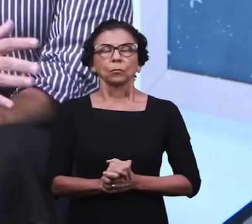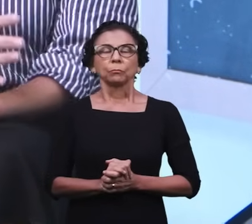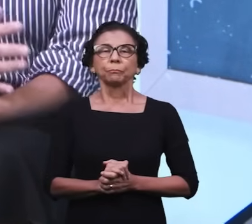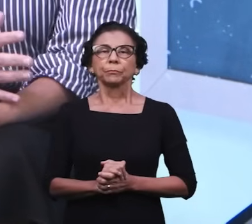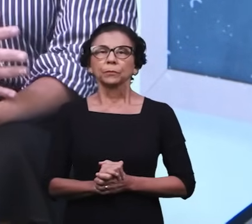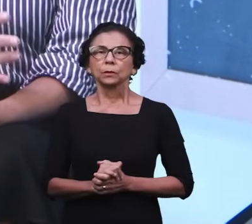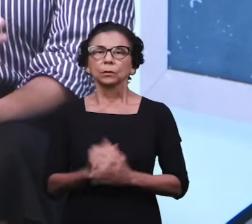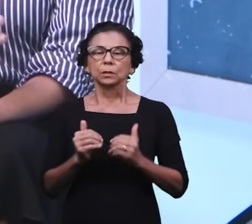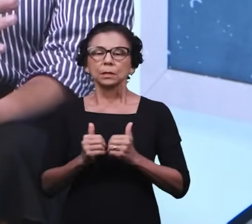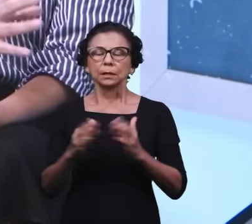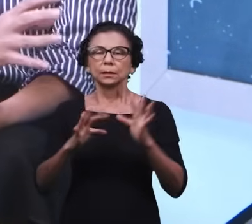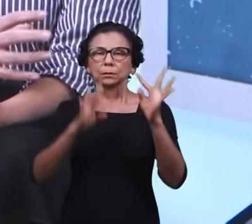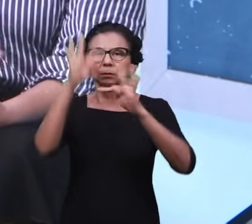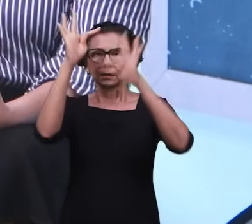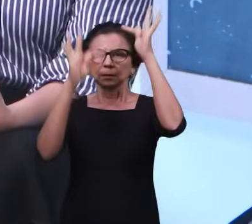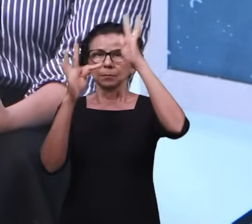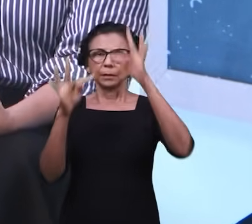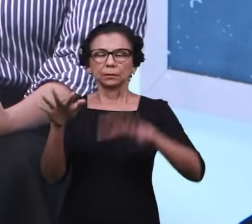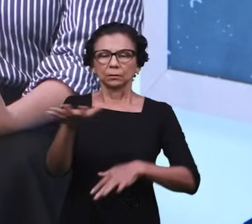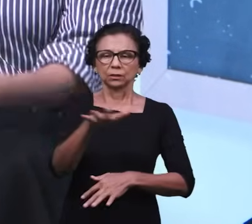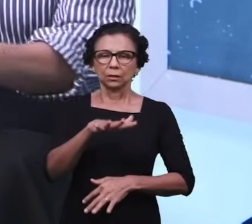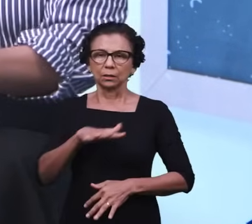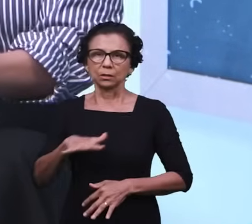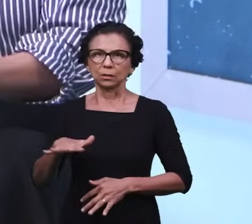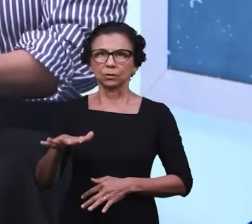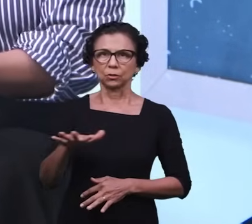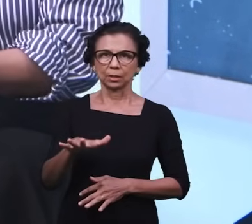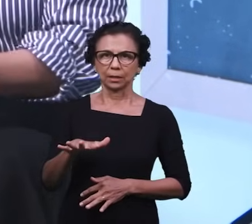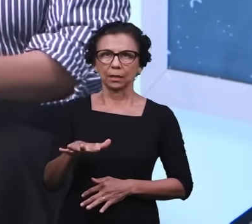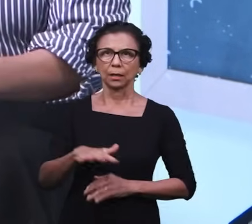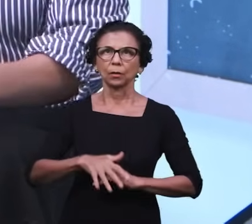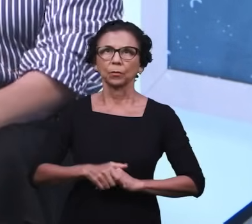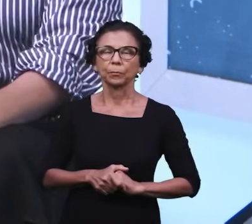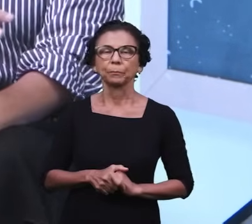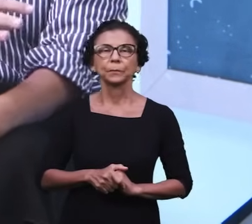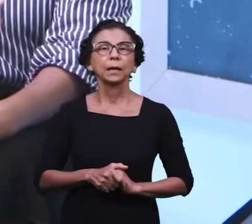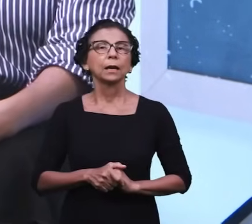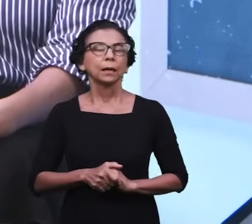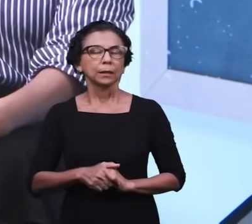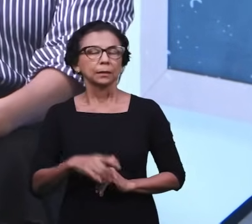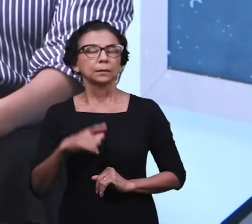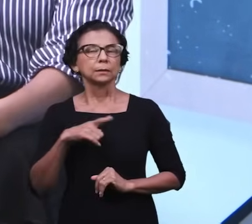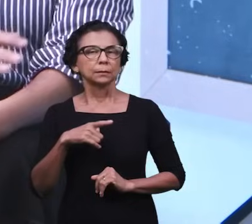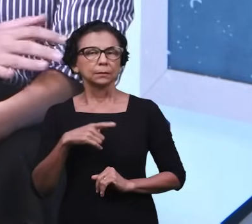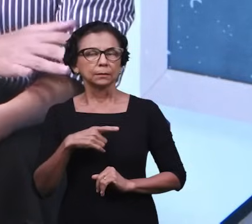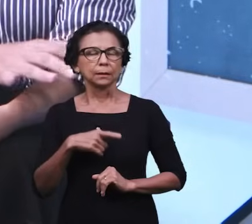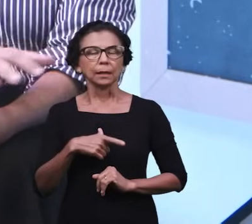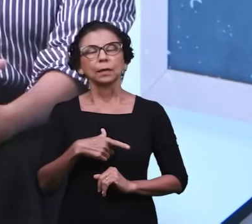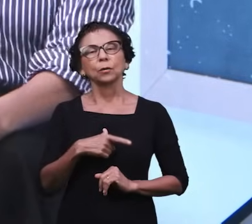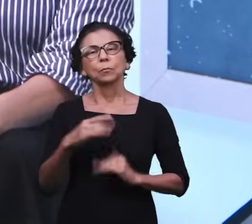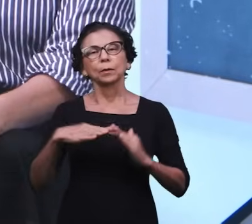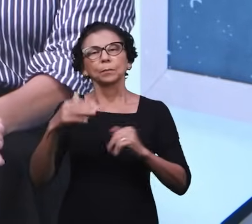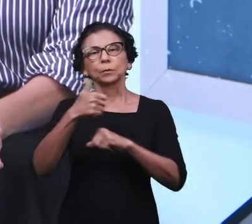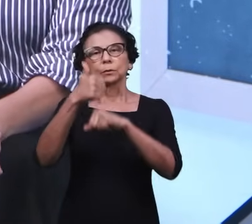tem uma parte que é a terapeuta ir em casa. Certo. Para quê? Para trabalhar aquela